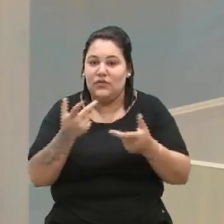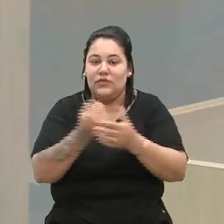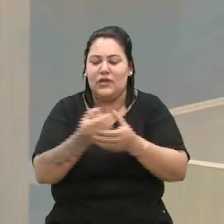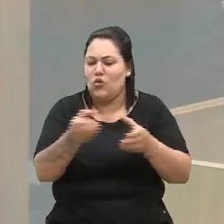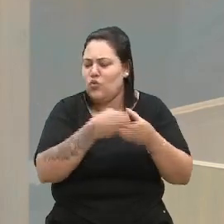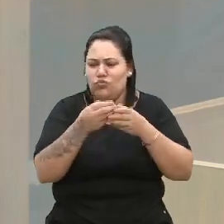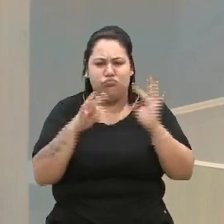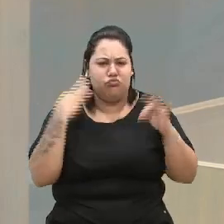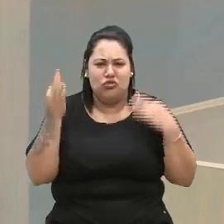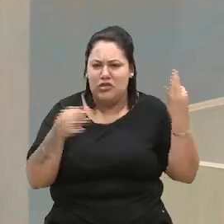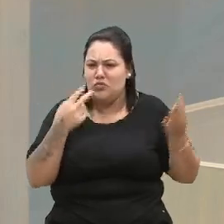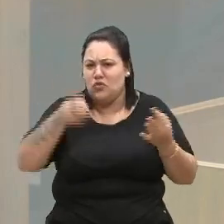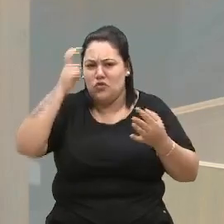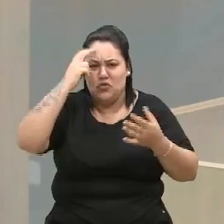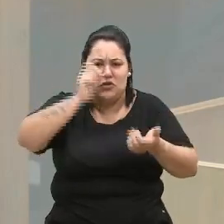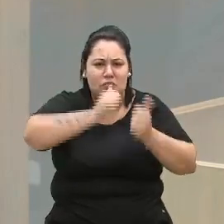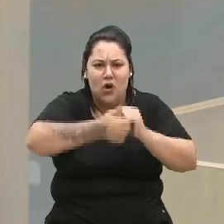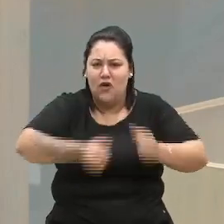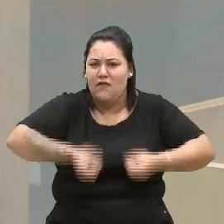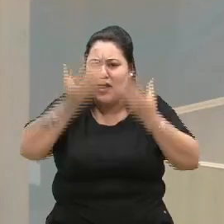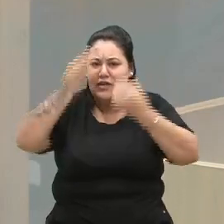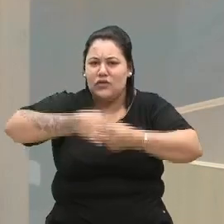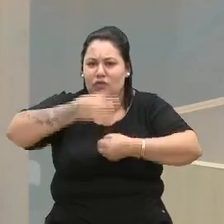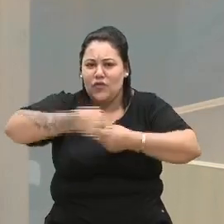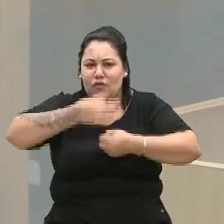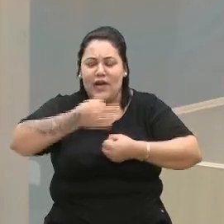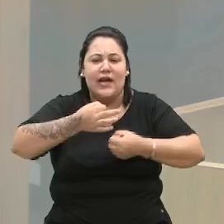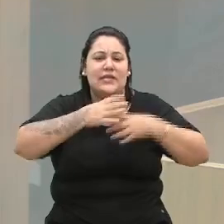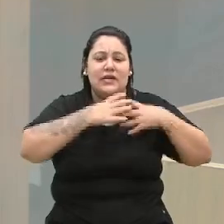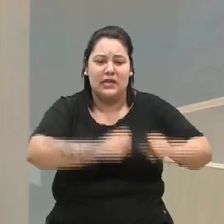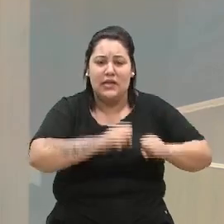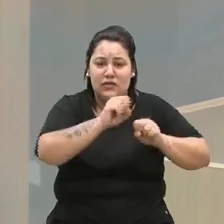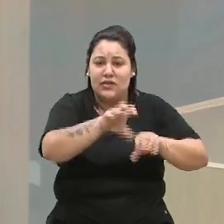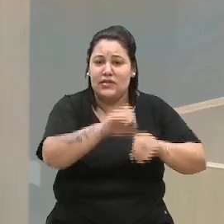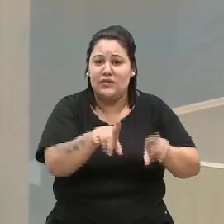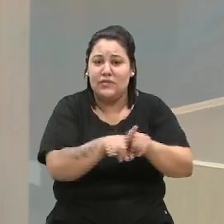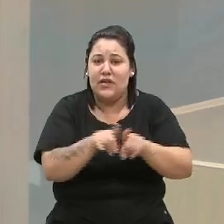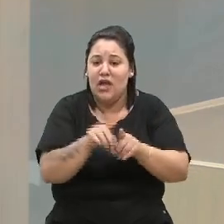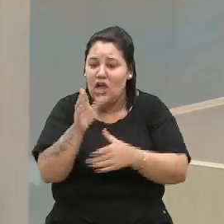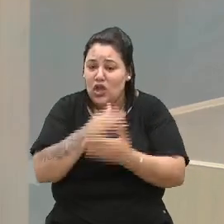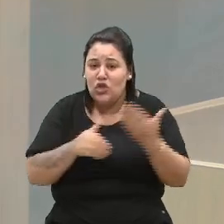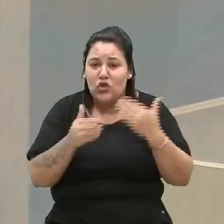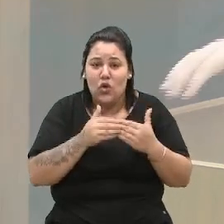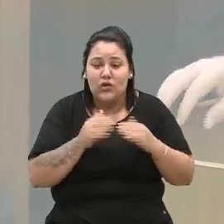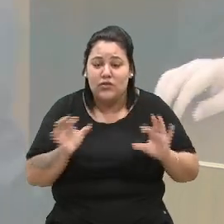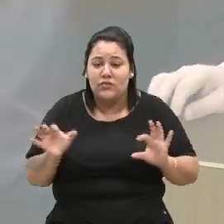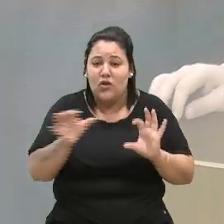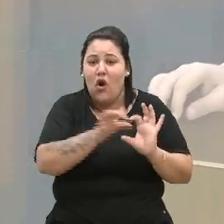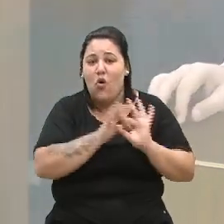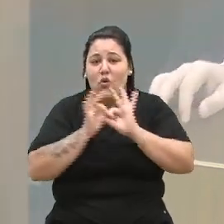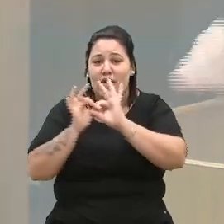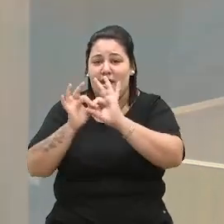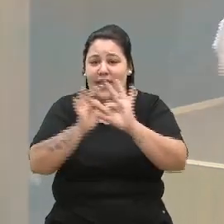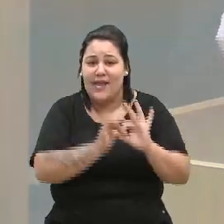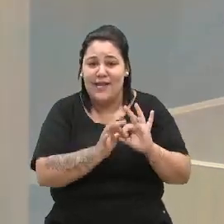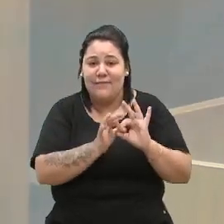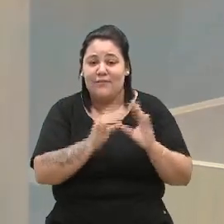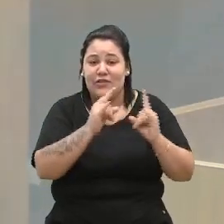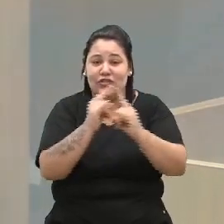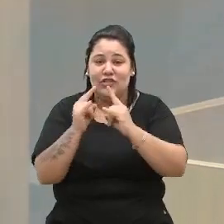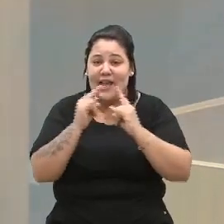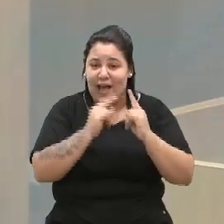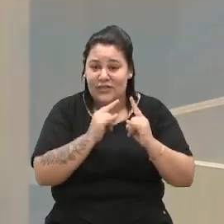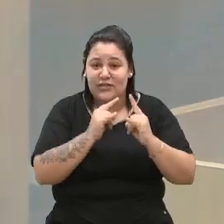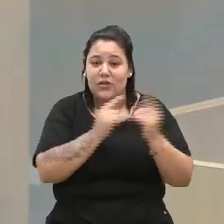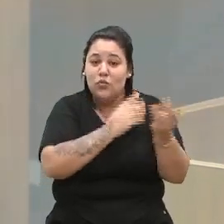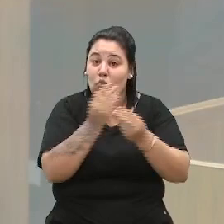cultura, esporte, a Festa da Uva, a Secretaria da Educação, todas elas a gente pode agregar as entidades da cidade, que muitas fazem